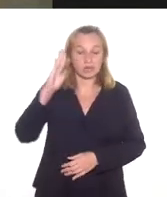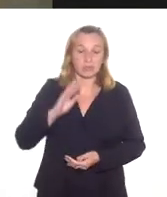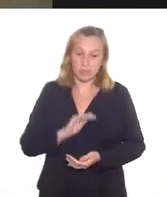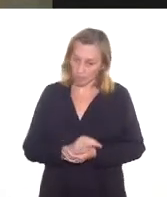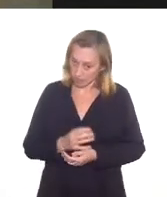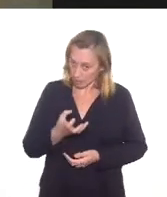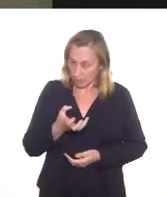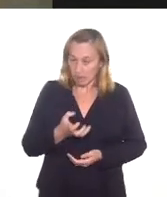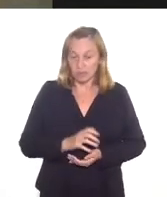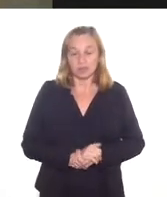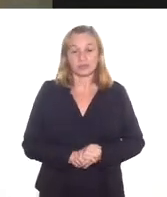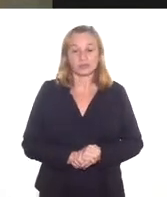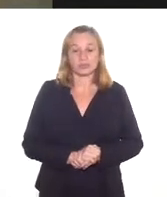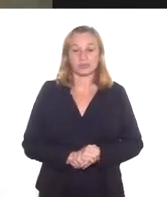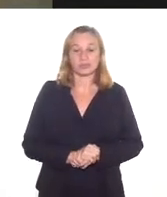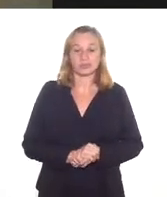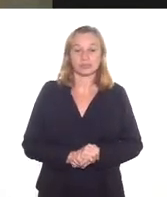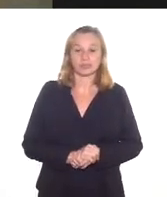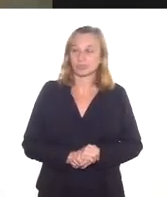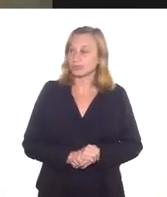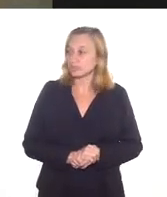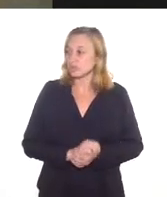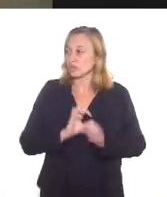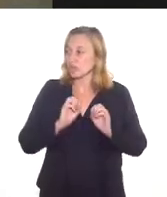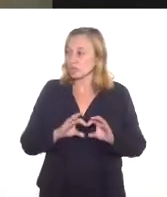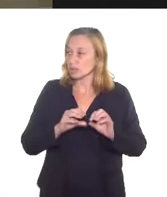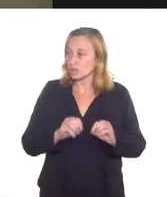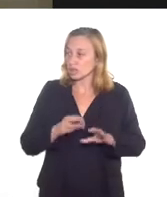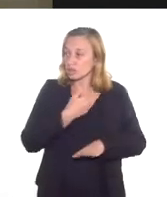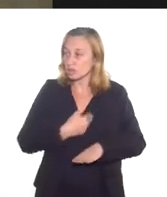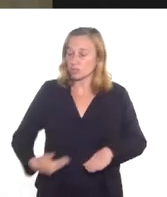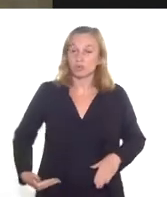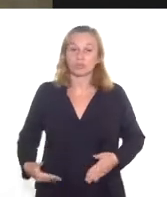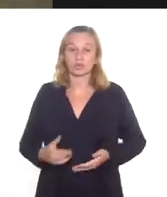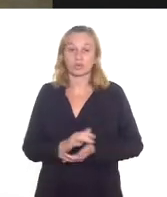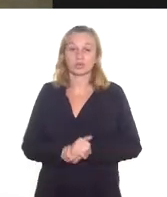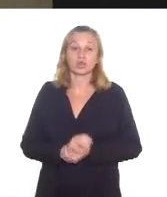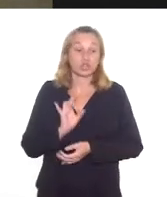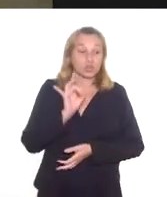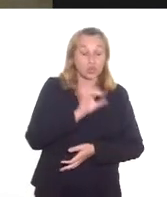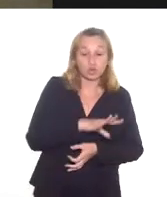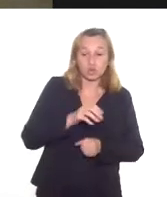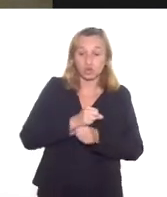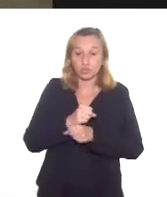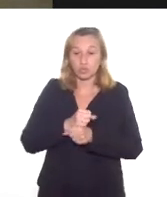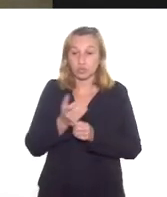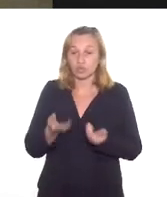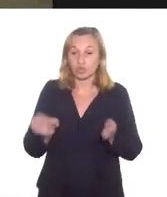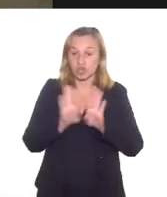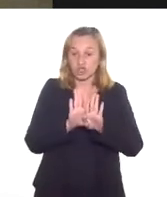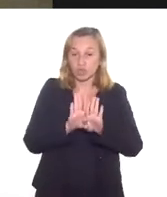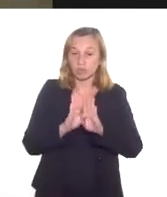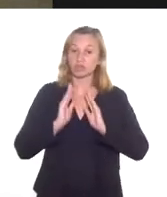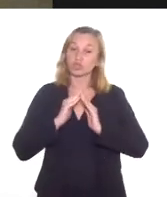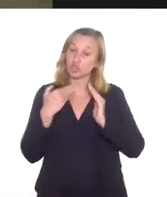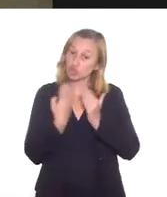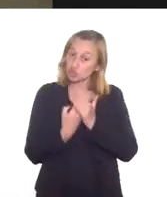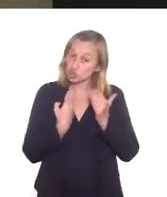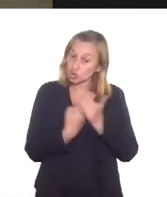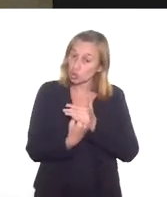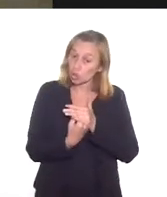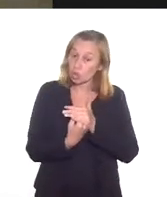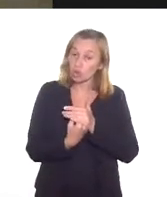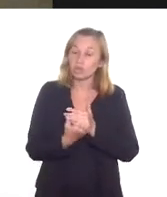quer de proveito, que é a educação pública. A gente teve aí, nos últimos anos, o fechamento de escolas